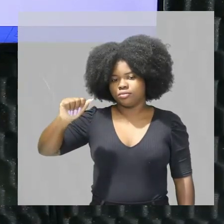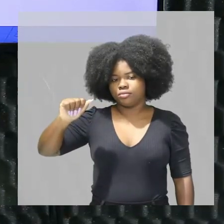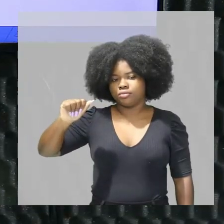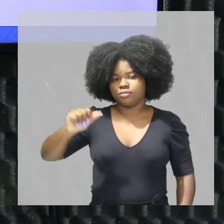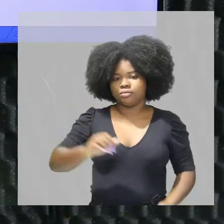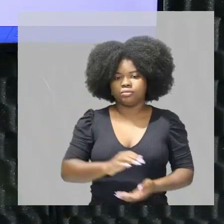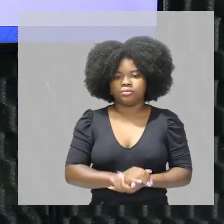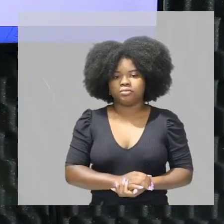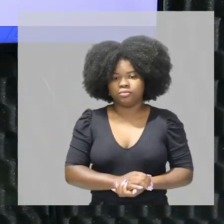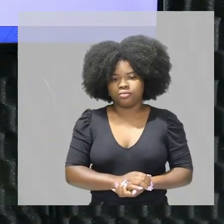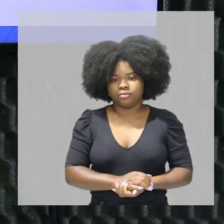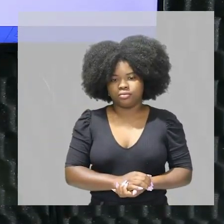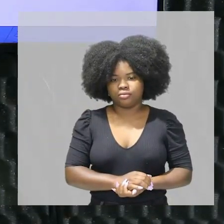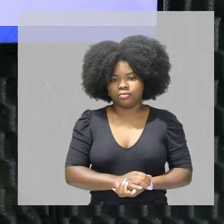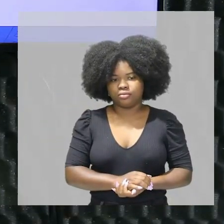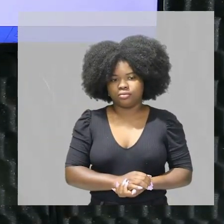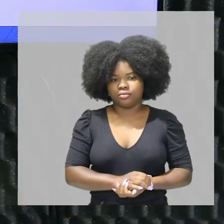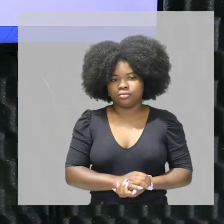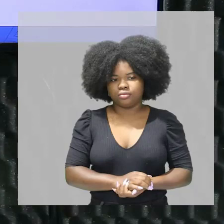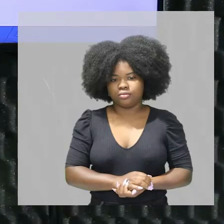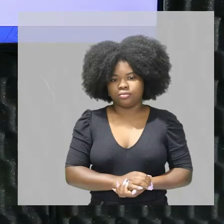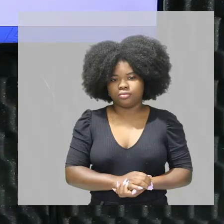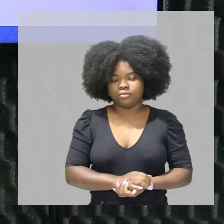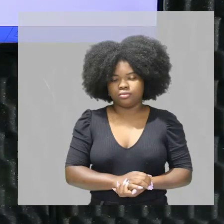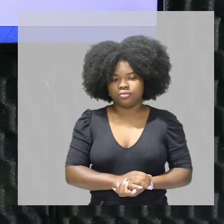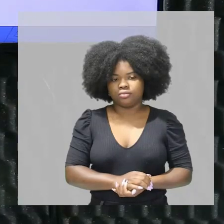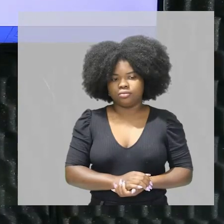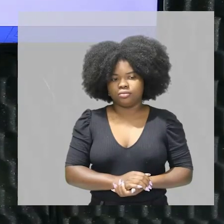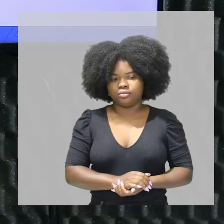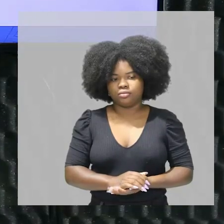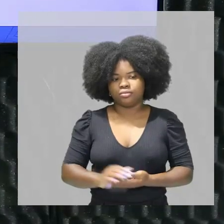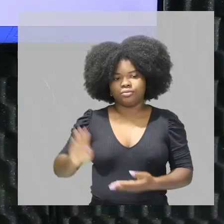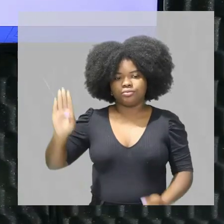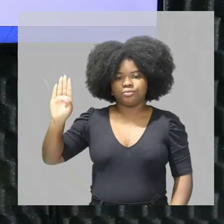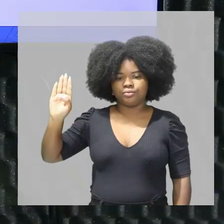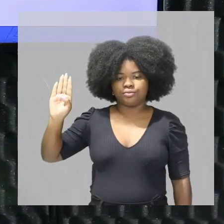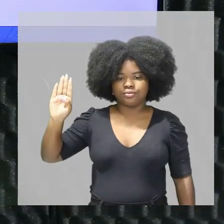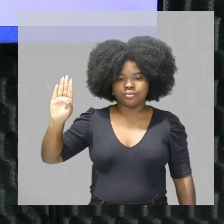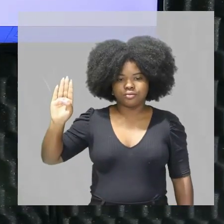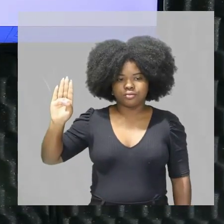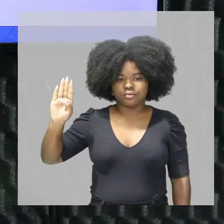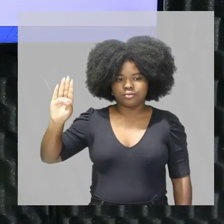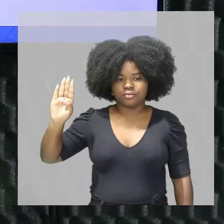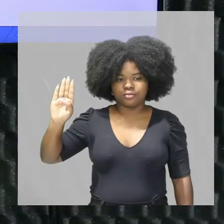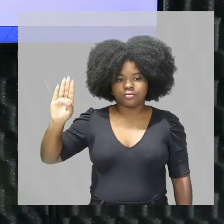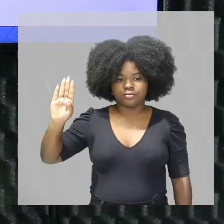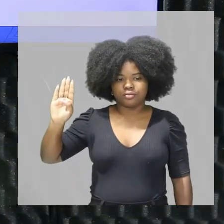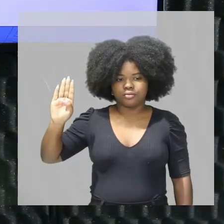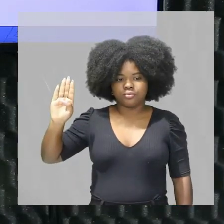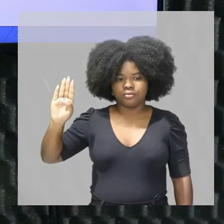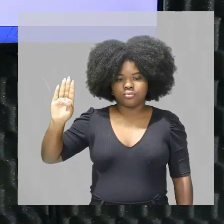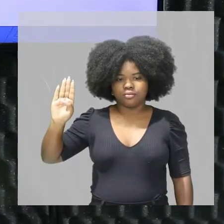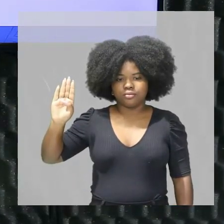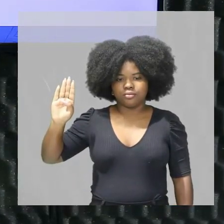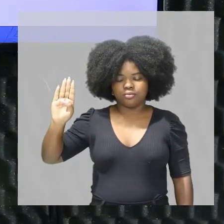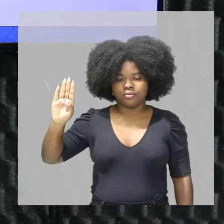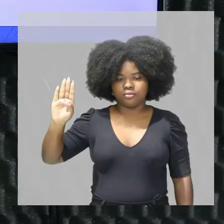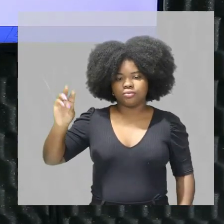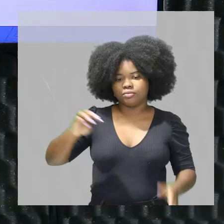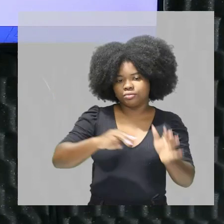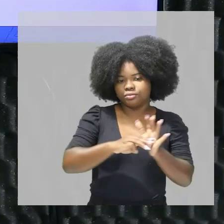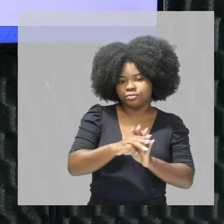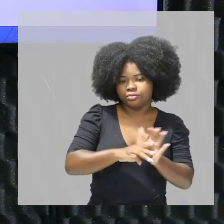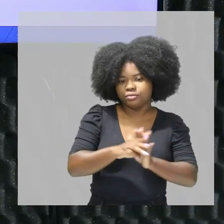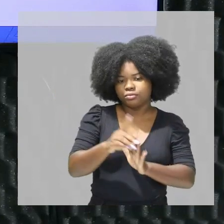socrática desde os pré-socráticos está sendo deixado de lado sustentação do método dialética que nós temos o